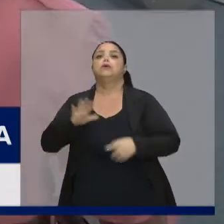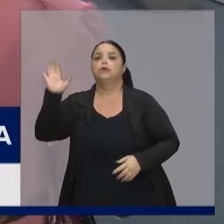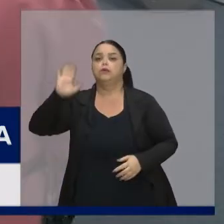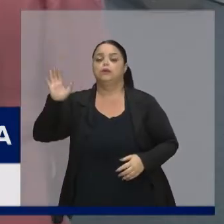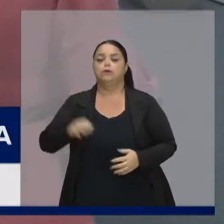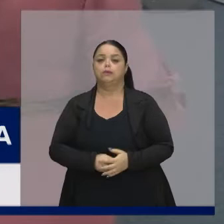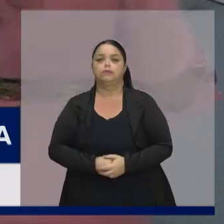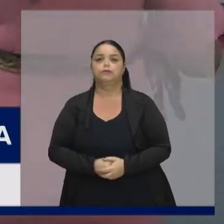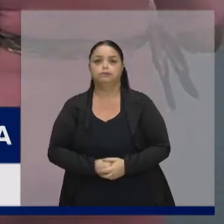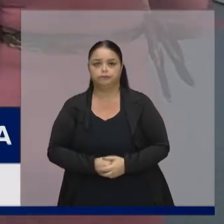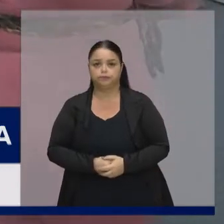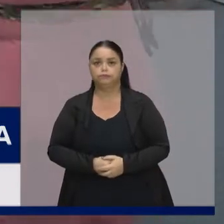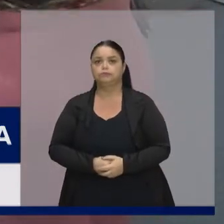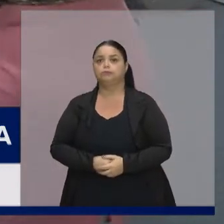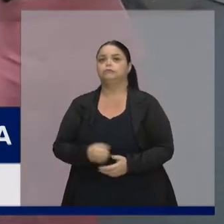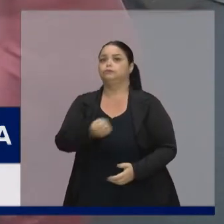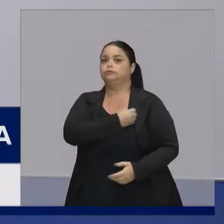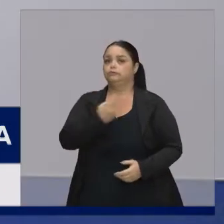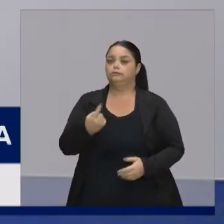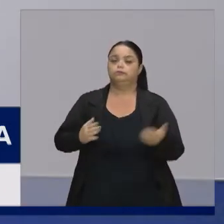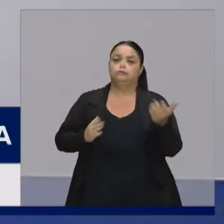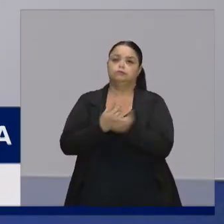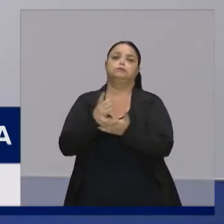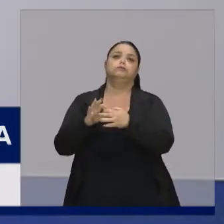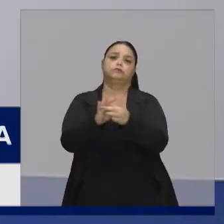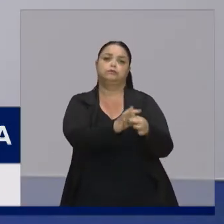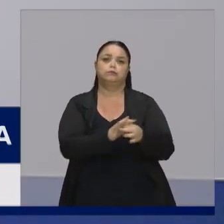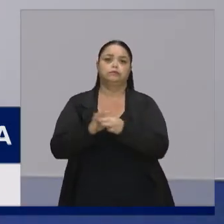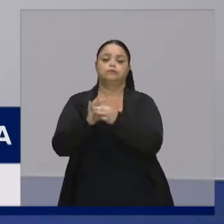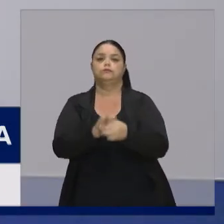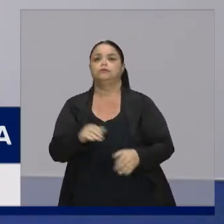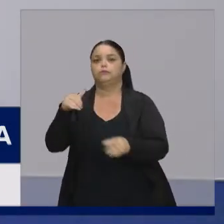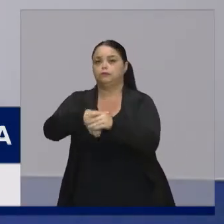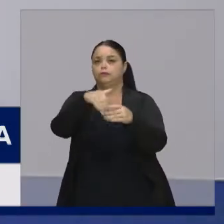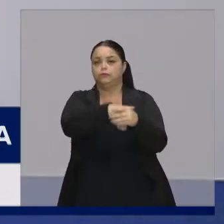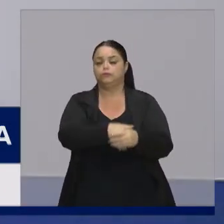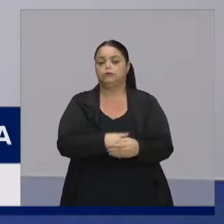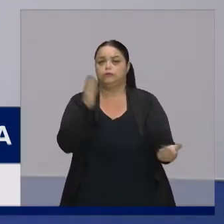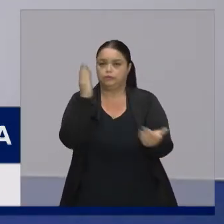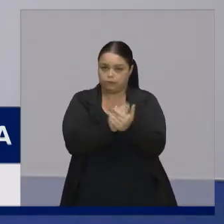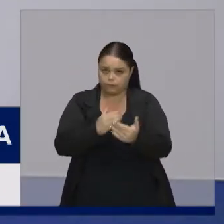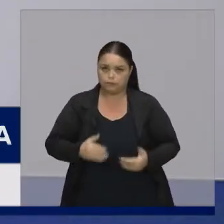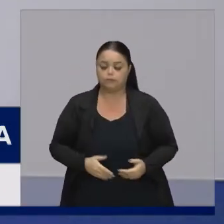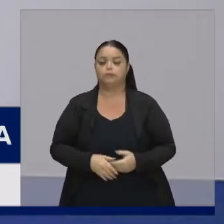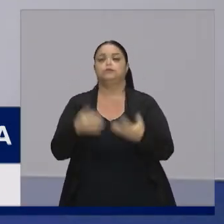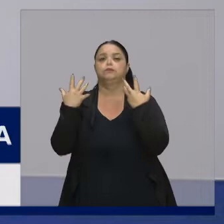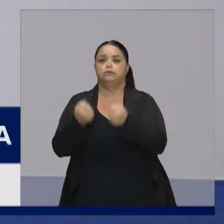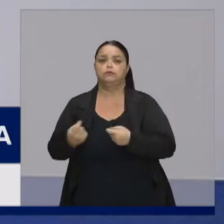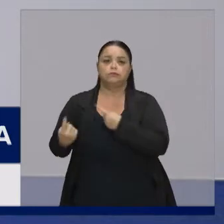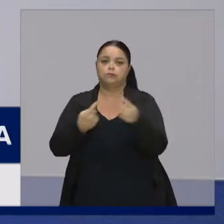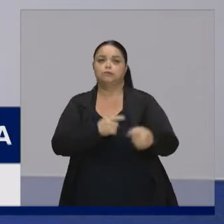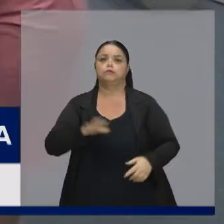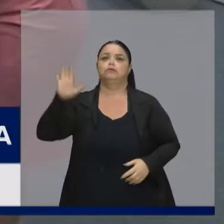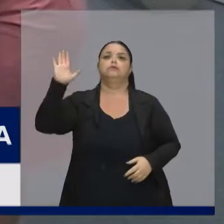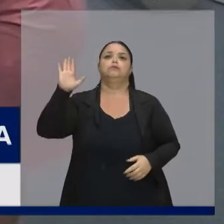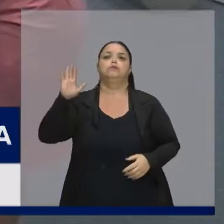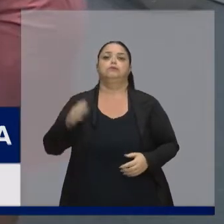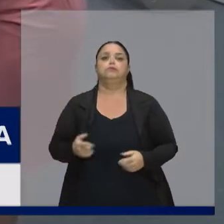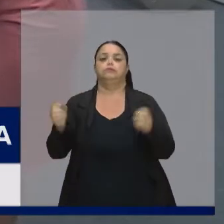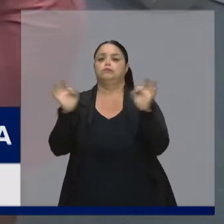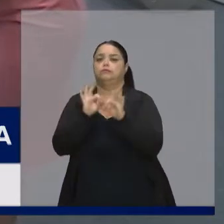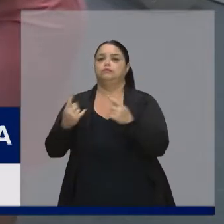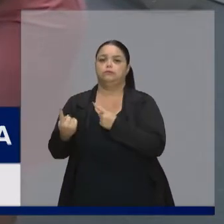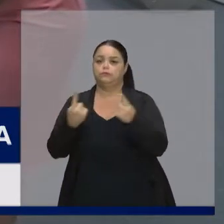Sem manifestações. Emenda número 1, aprovada por unanimidade. Em votação, o processo. Vereador Salvador, permanece em comissão. Os contrários se manifestam.